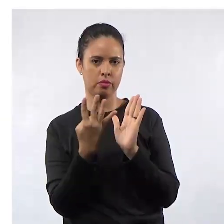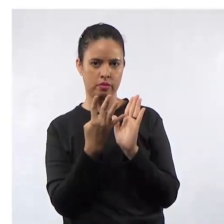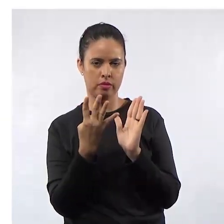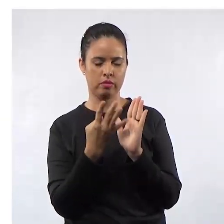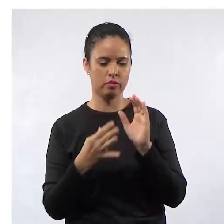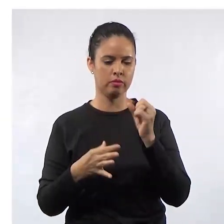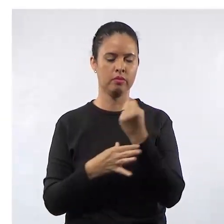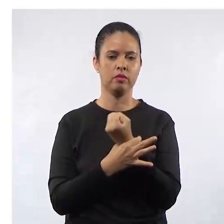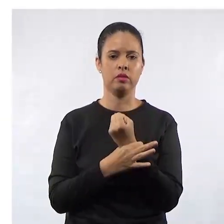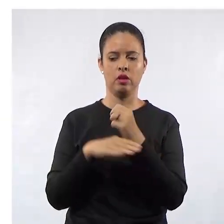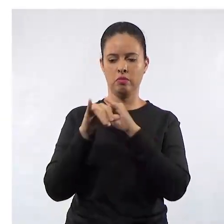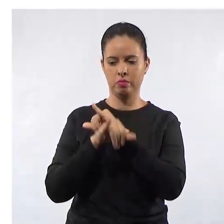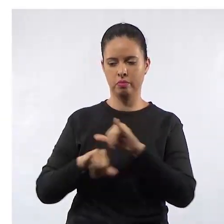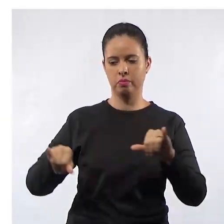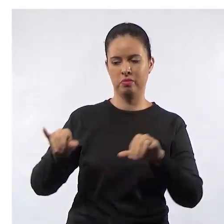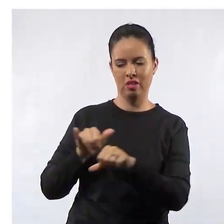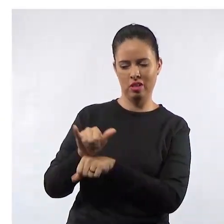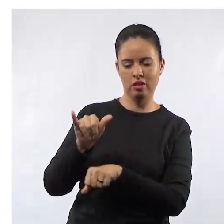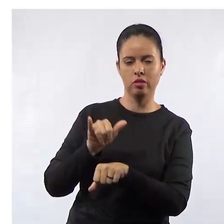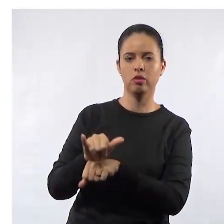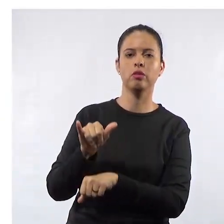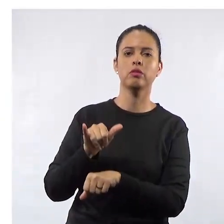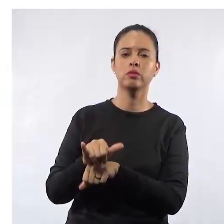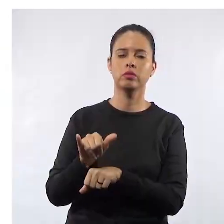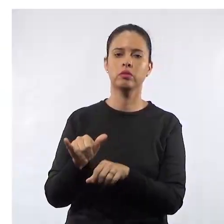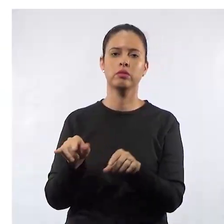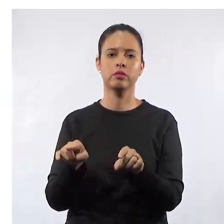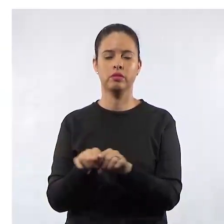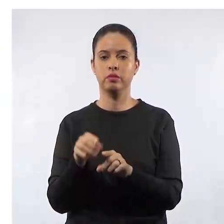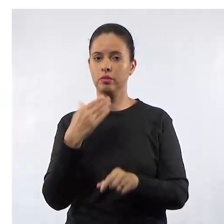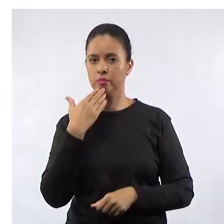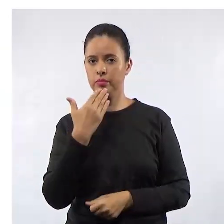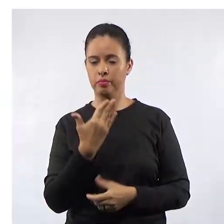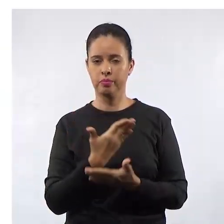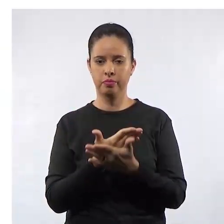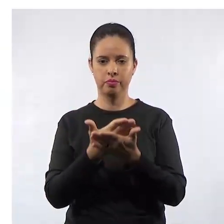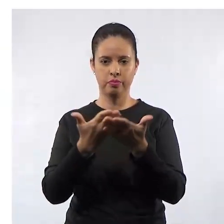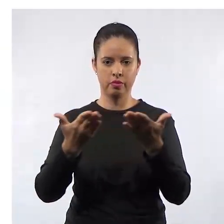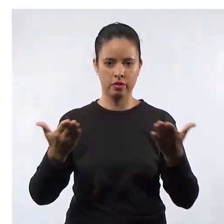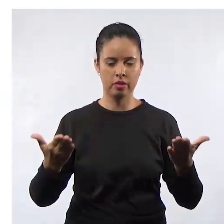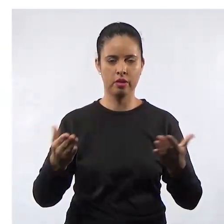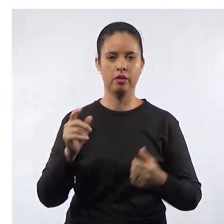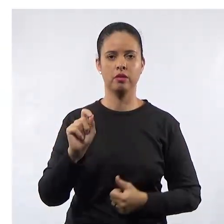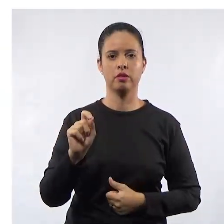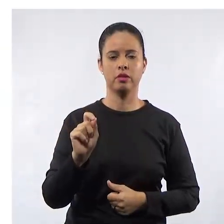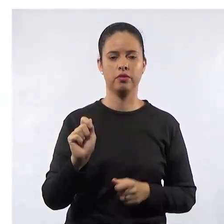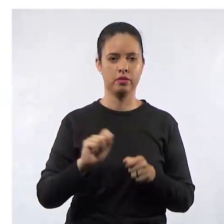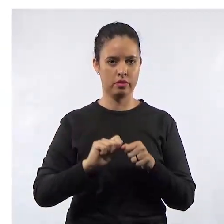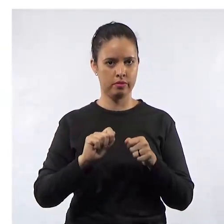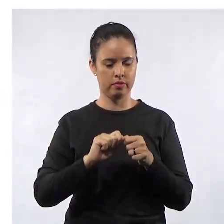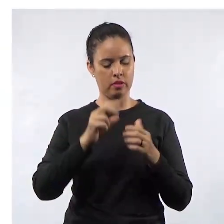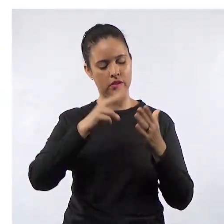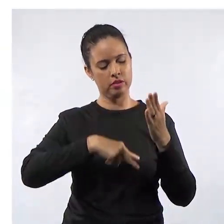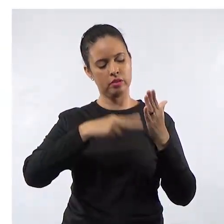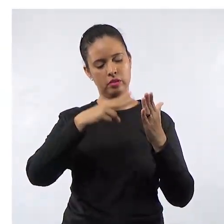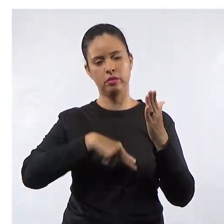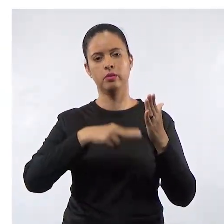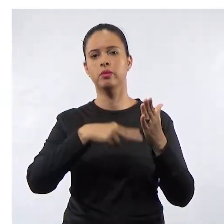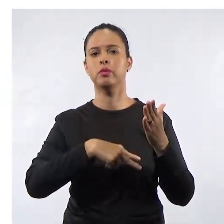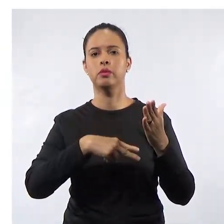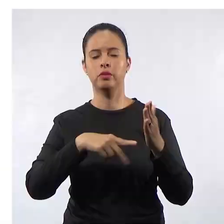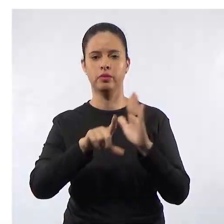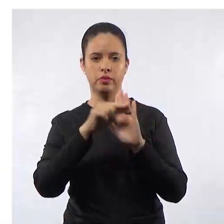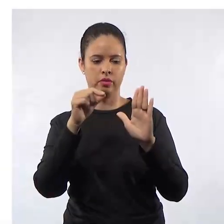inciso 4º, nós temos a proteção contra a publicidade enganosa e abusiva, tá? Então, eu vou pedir para vocês